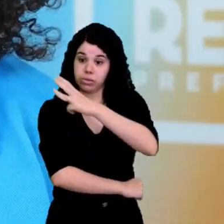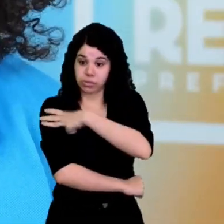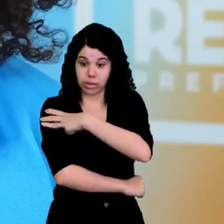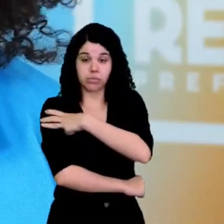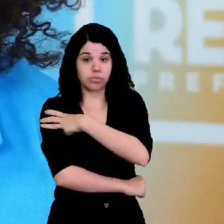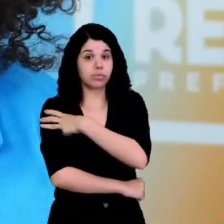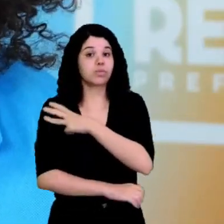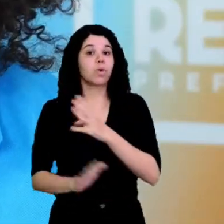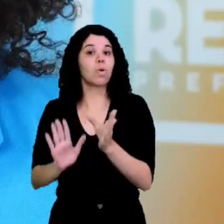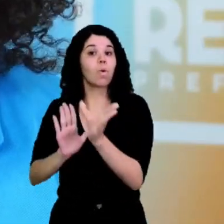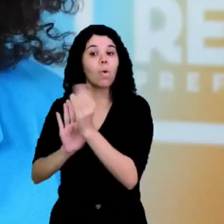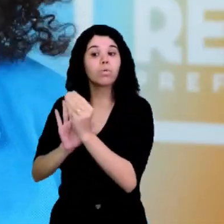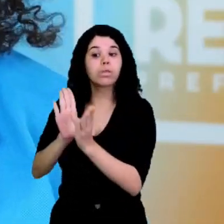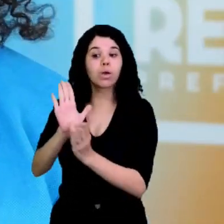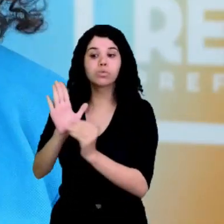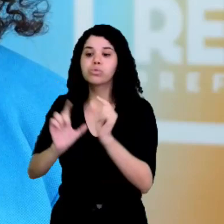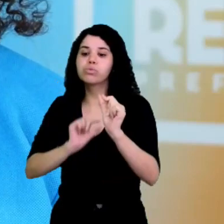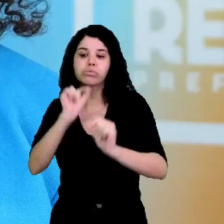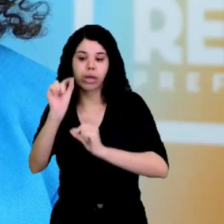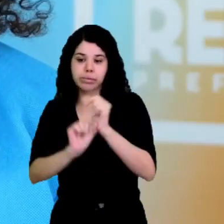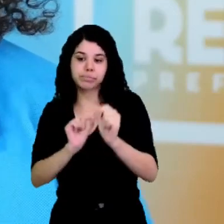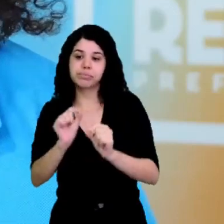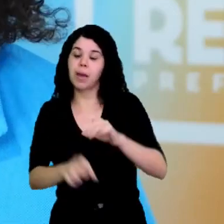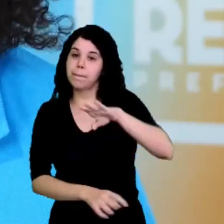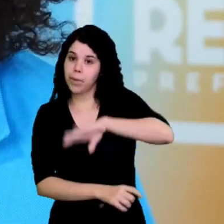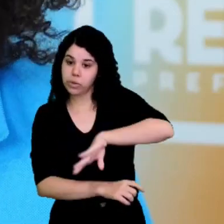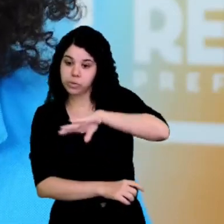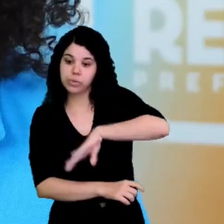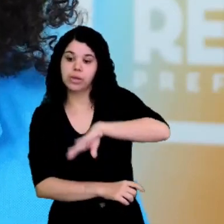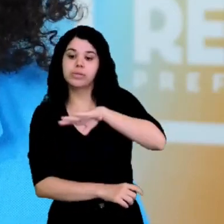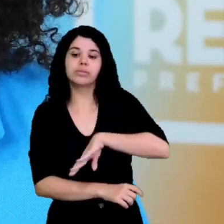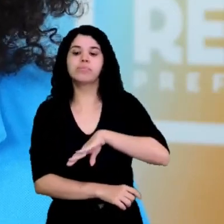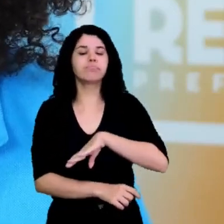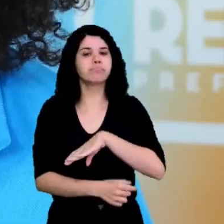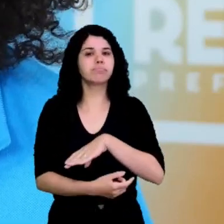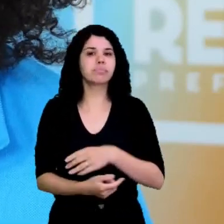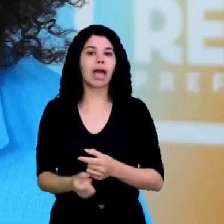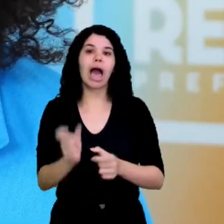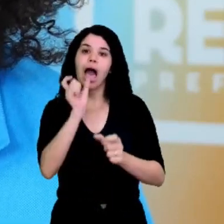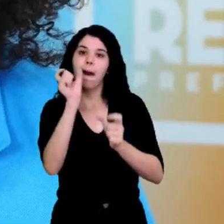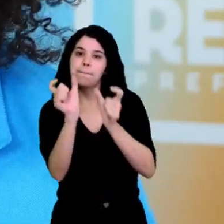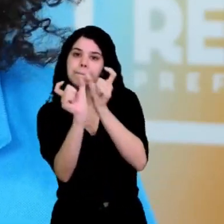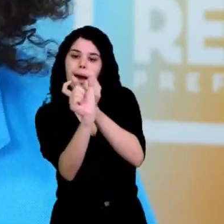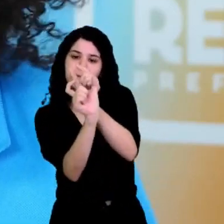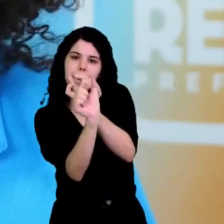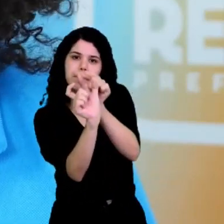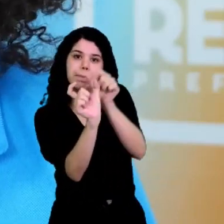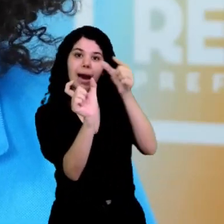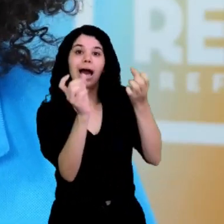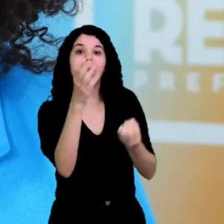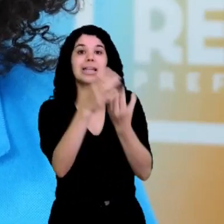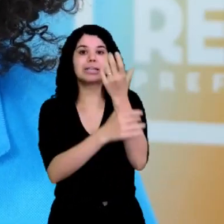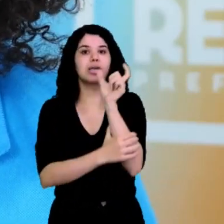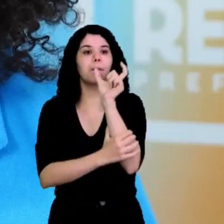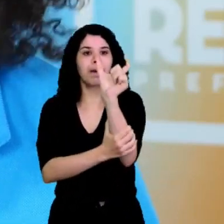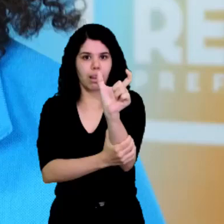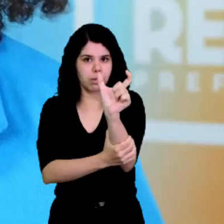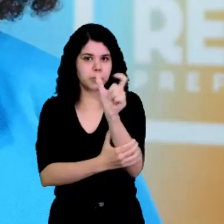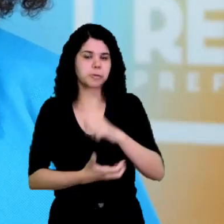os conteúdos serão: em língua portuguesa, as sílabas na formação das palavras. Interessante,